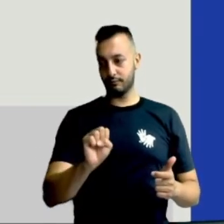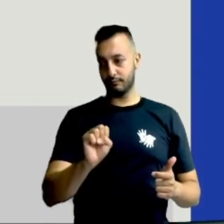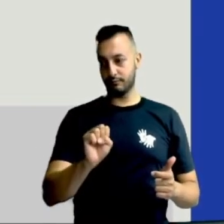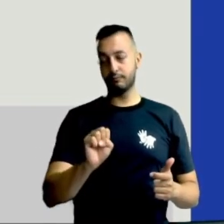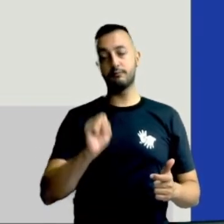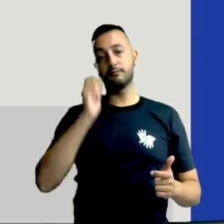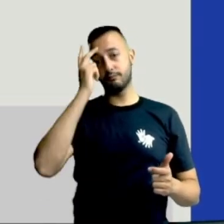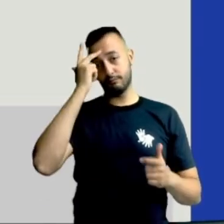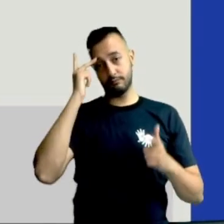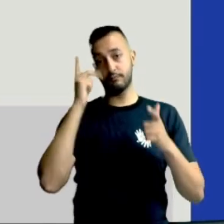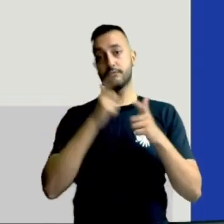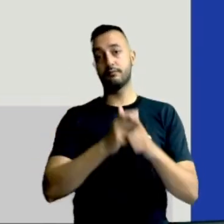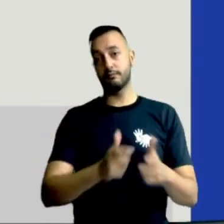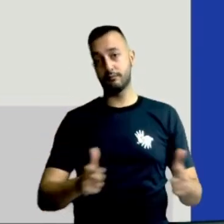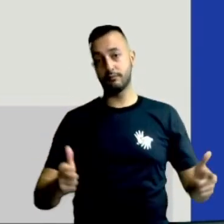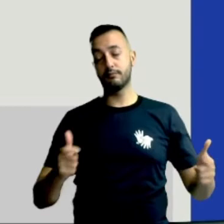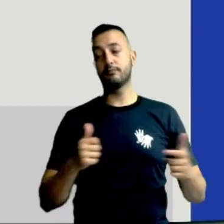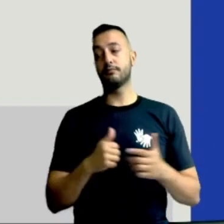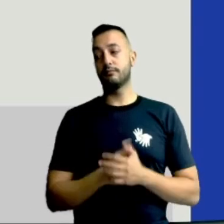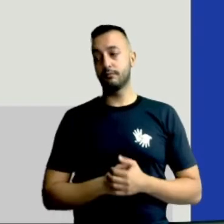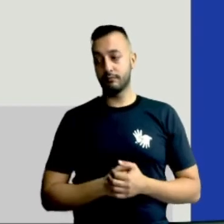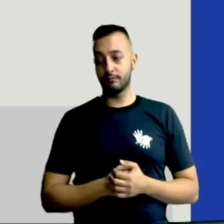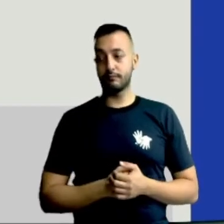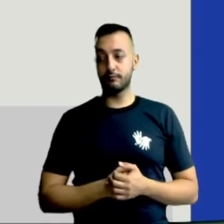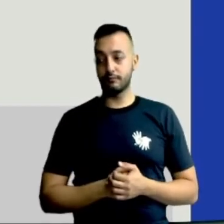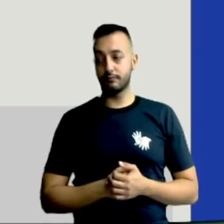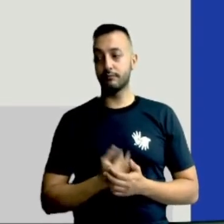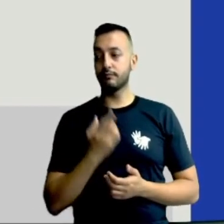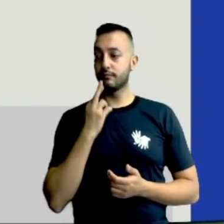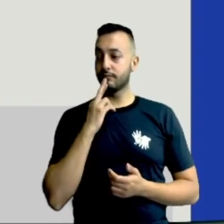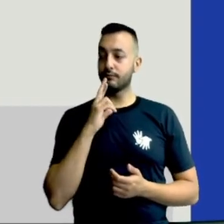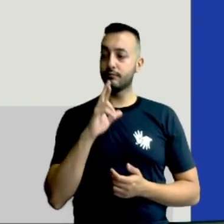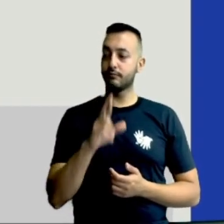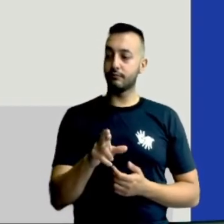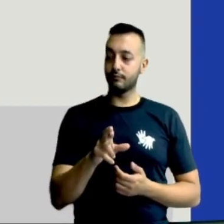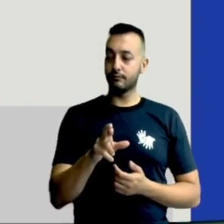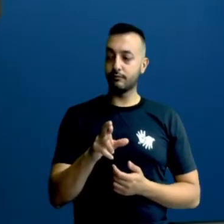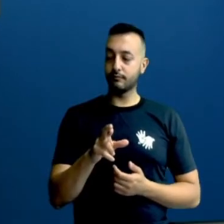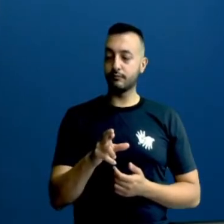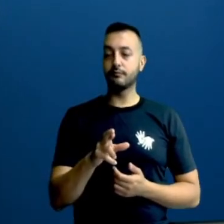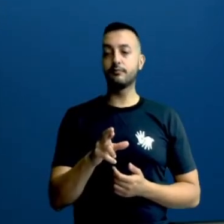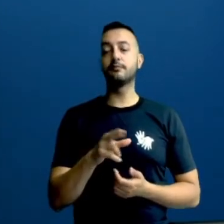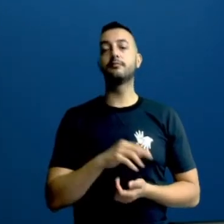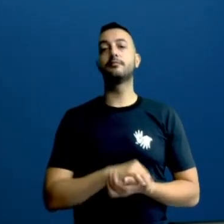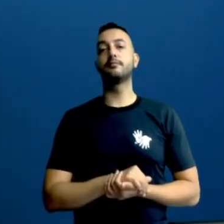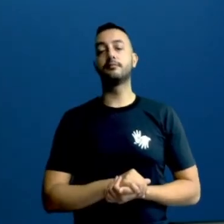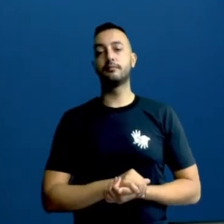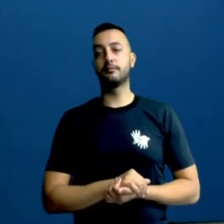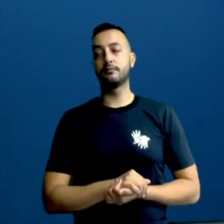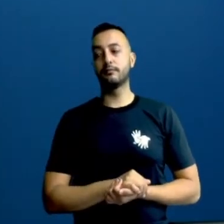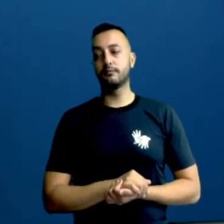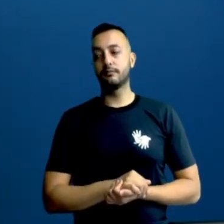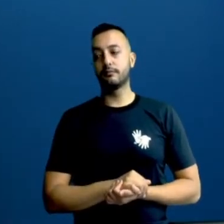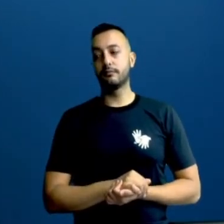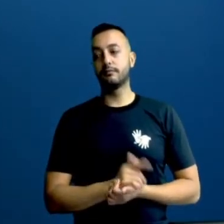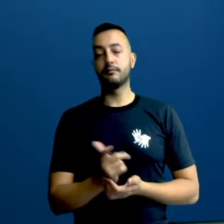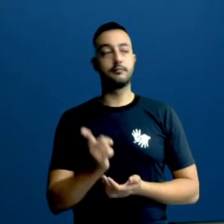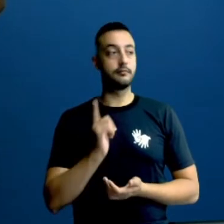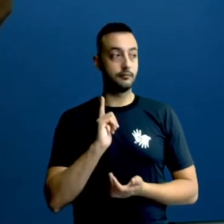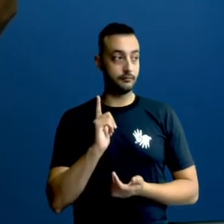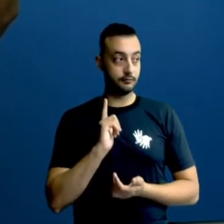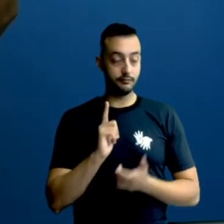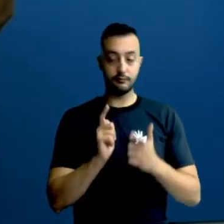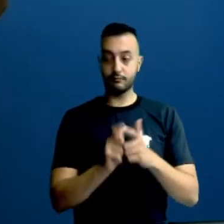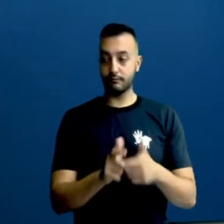9.608 habitantes. Então, respondendo a nossa questão, nós temos